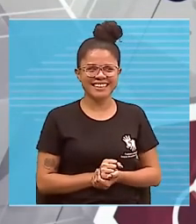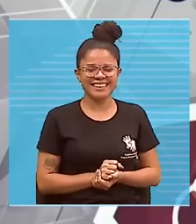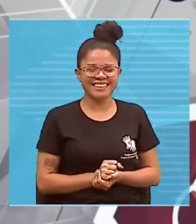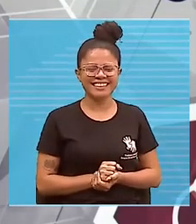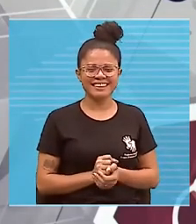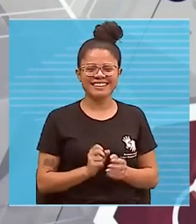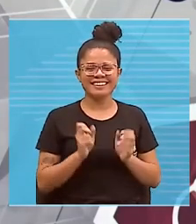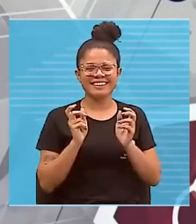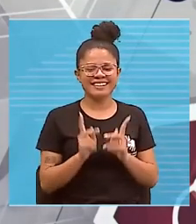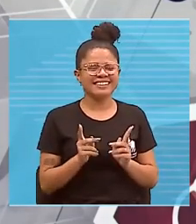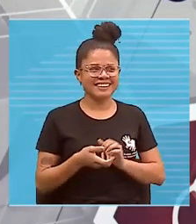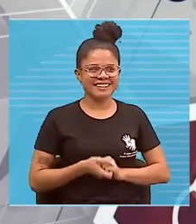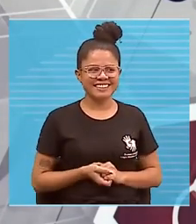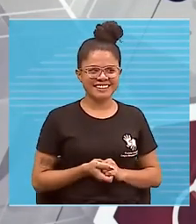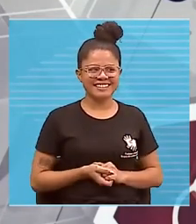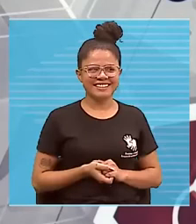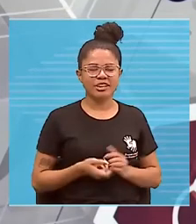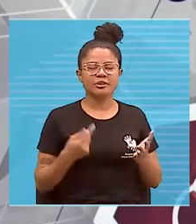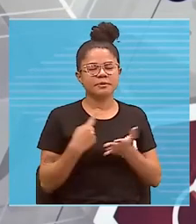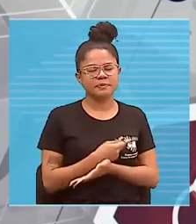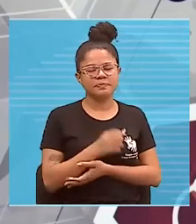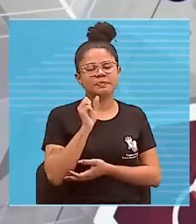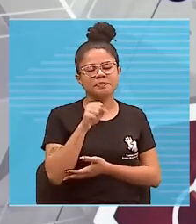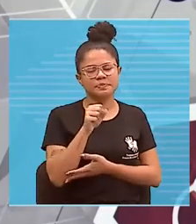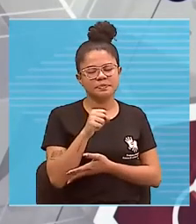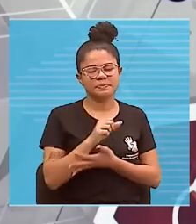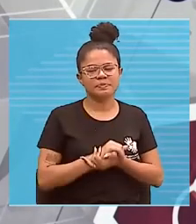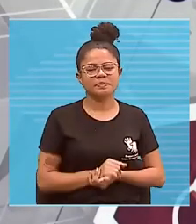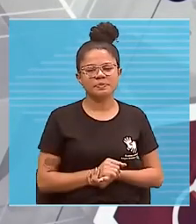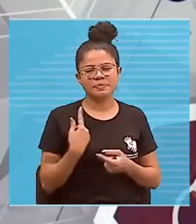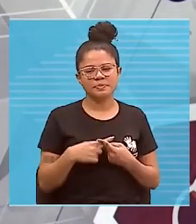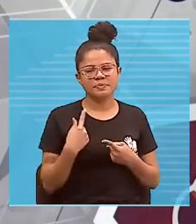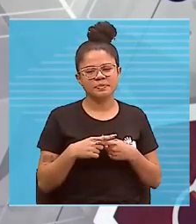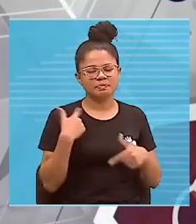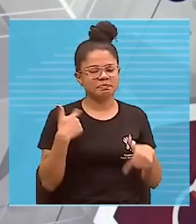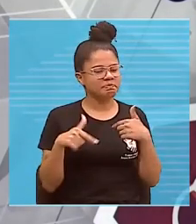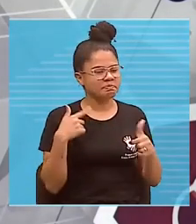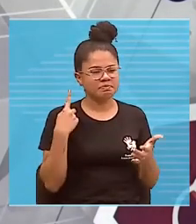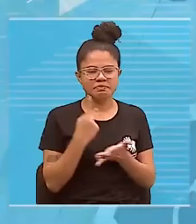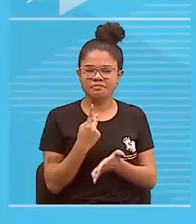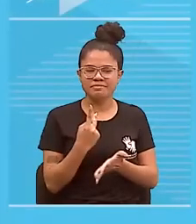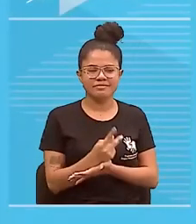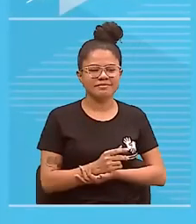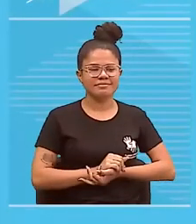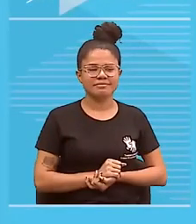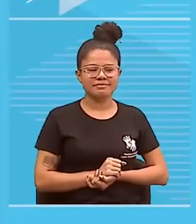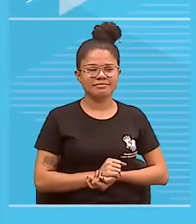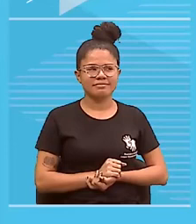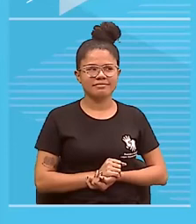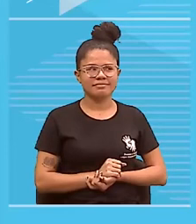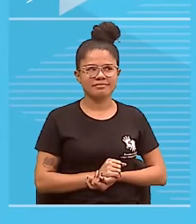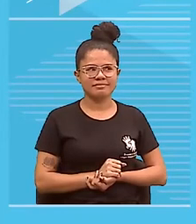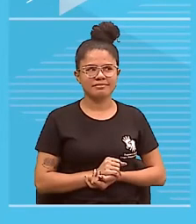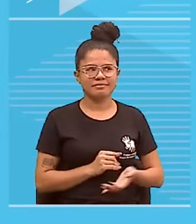viu Vá foi aconteceu Adriano porque as coisas não param Olha só de